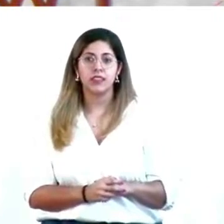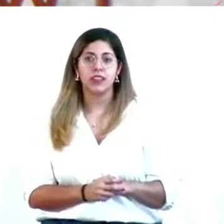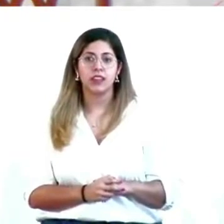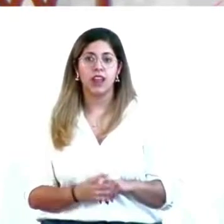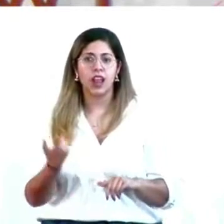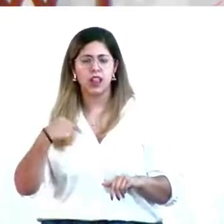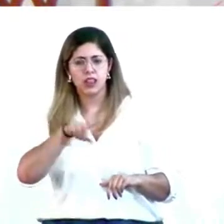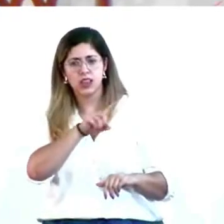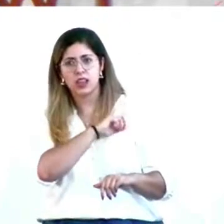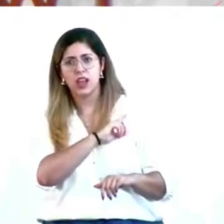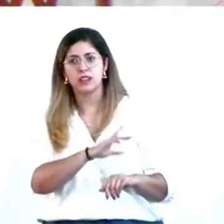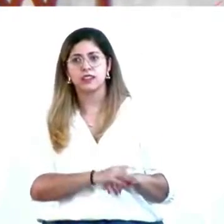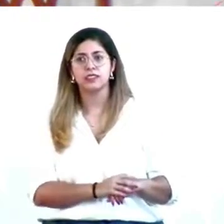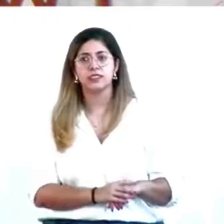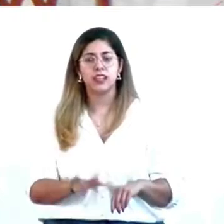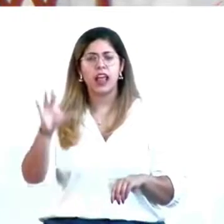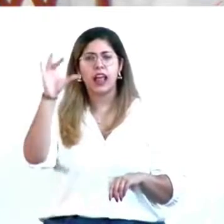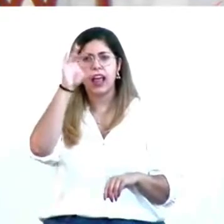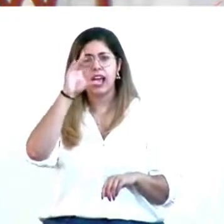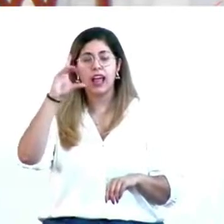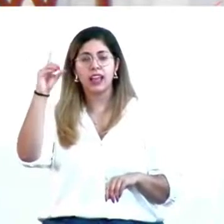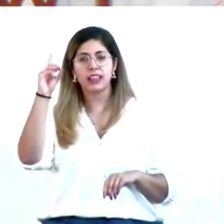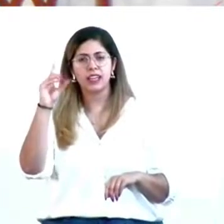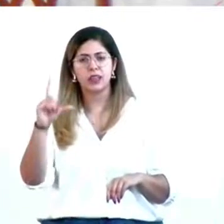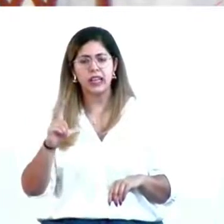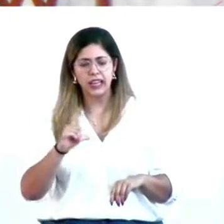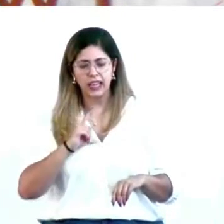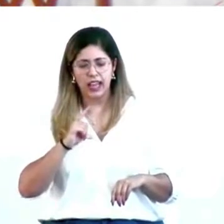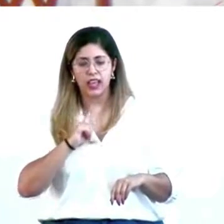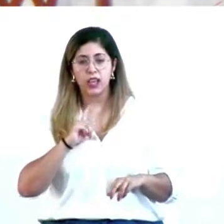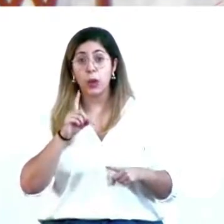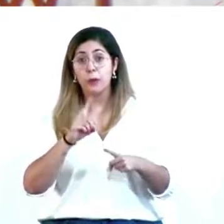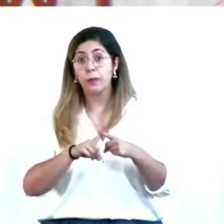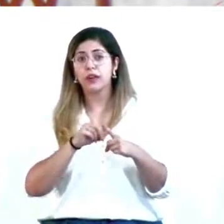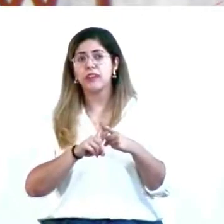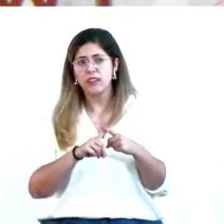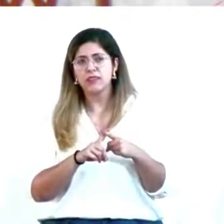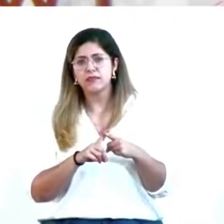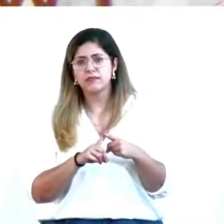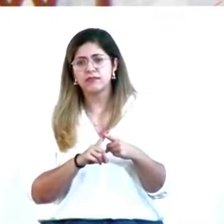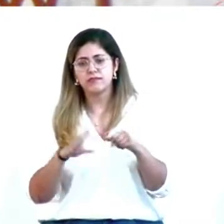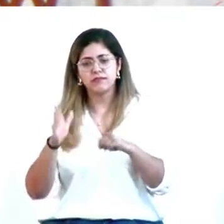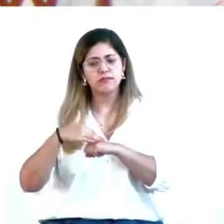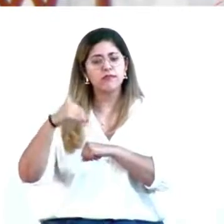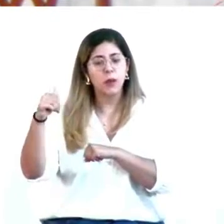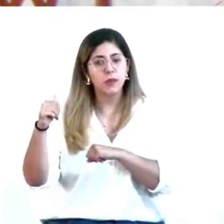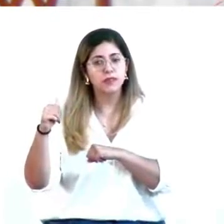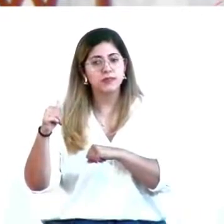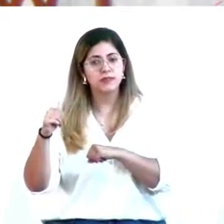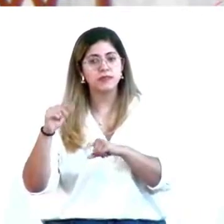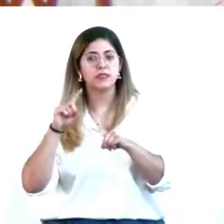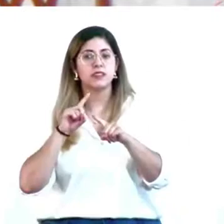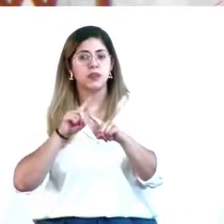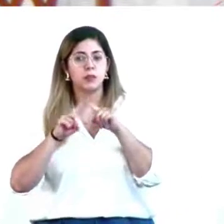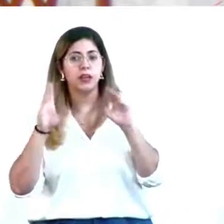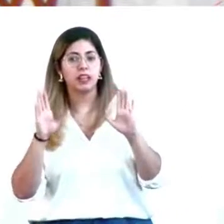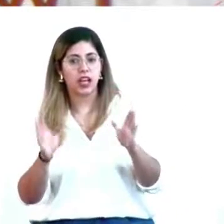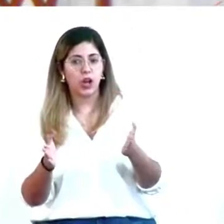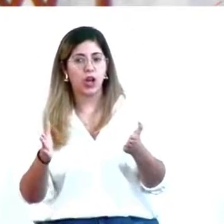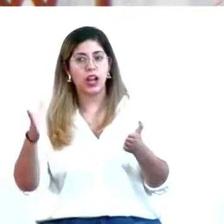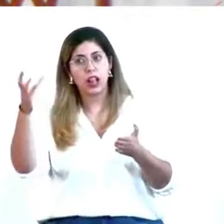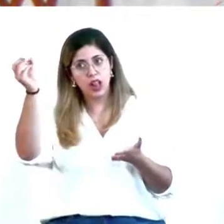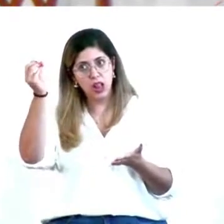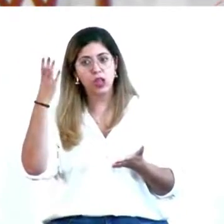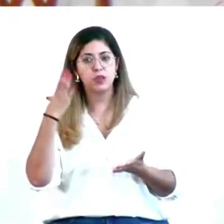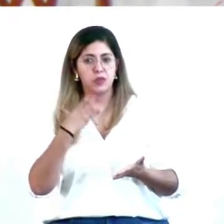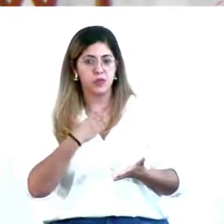que imitar porque houve um motivo para que fôssemos levados a sermos agora filhos da luz.